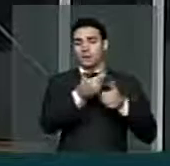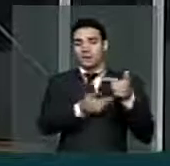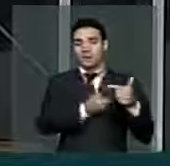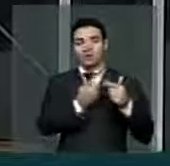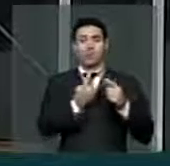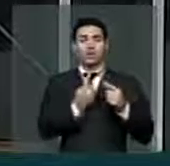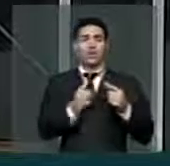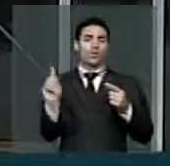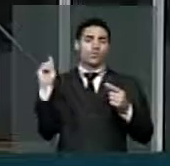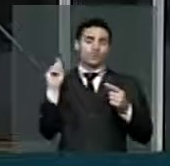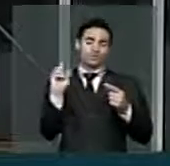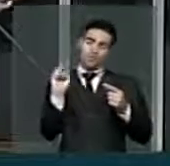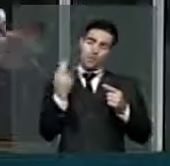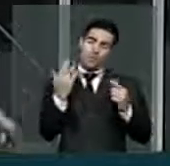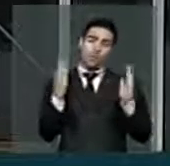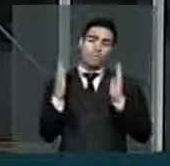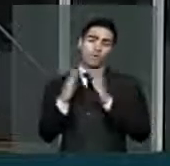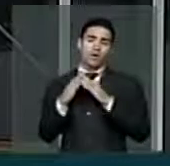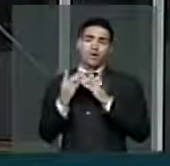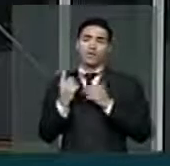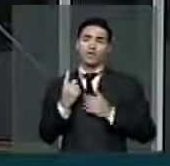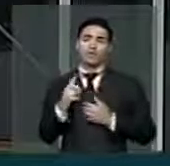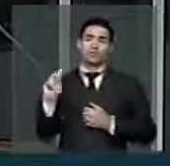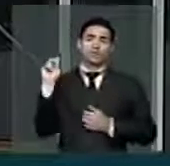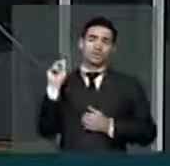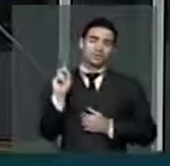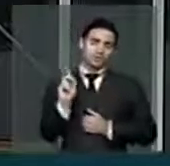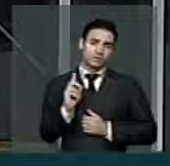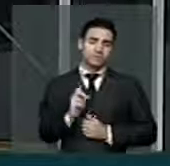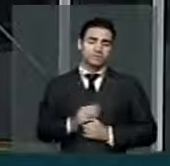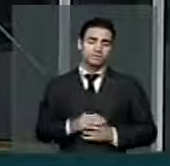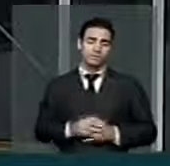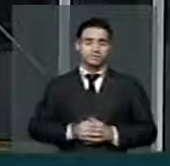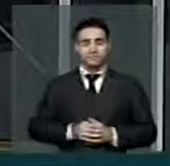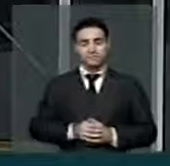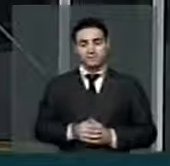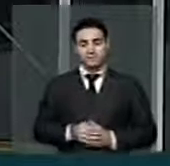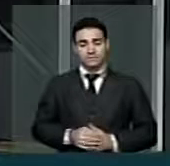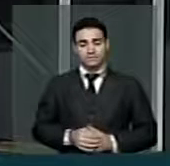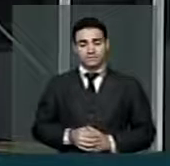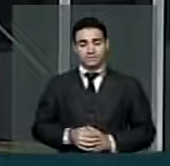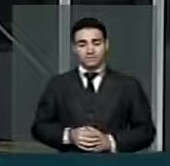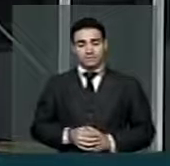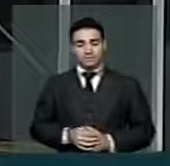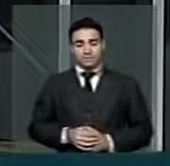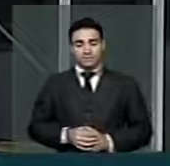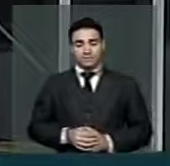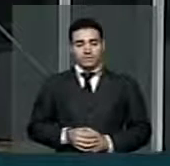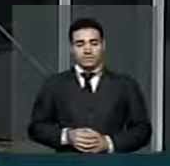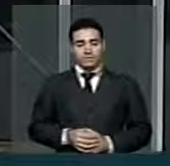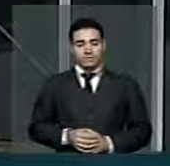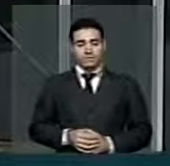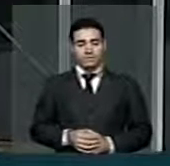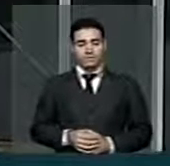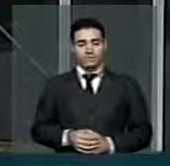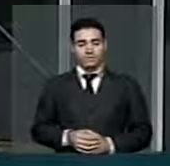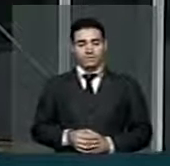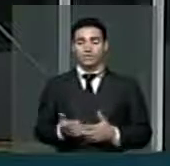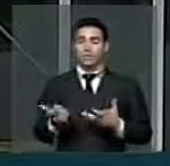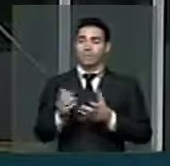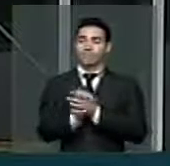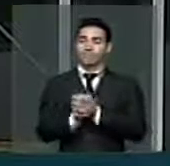casa, morando longe de casa. Quero, sobretudo, abraçar aqui aquela